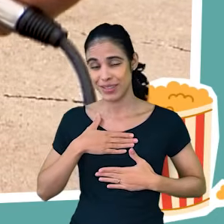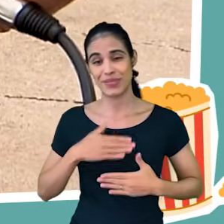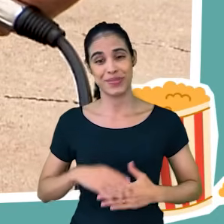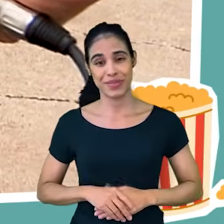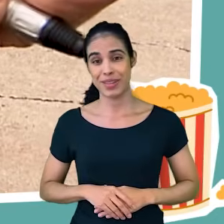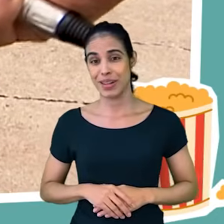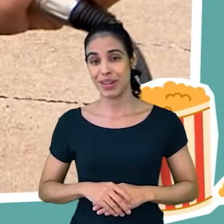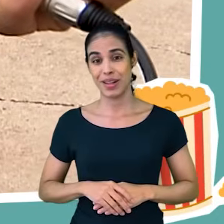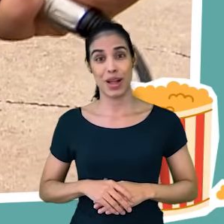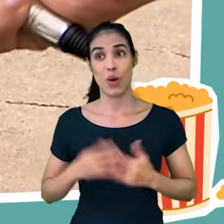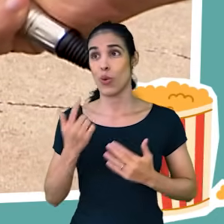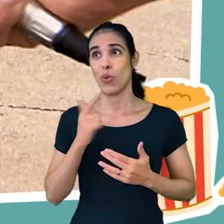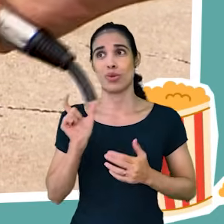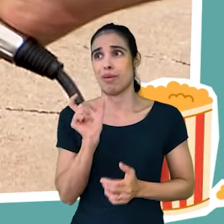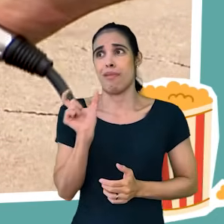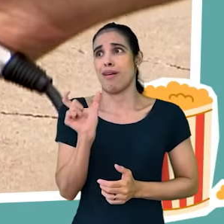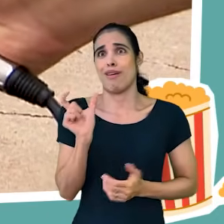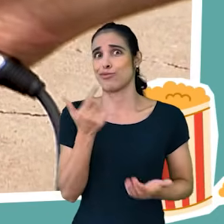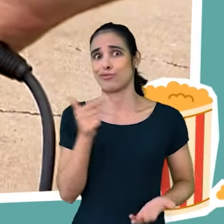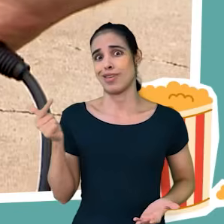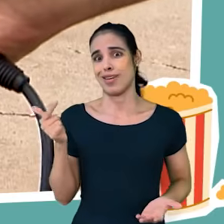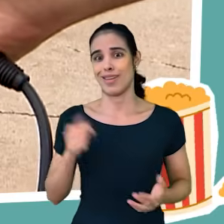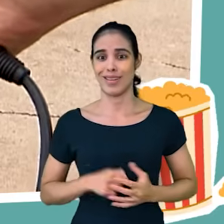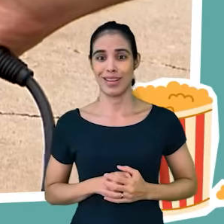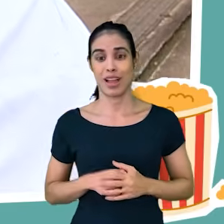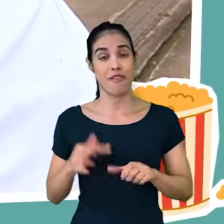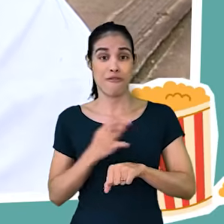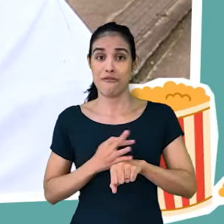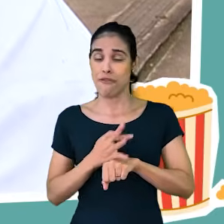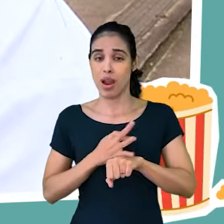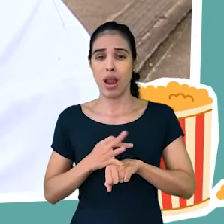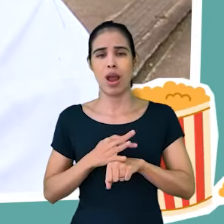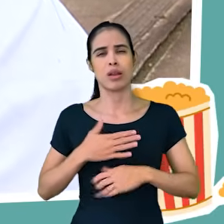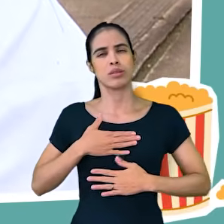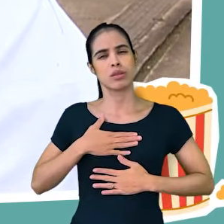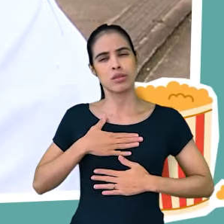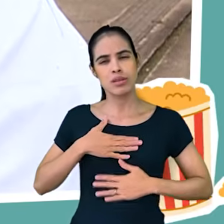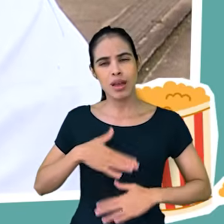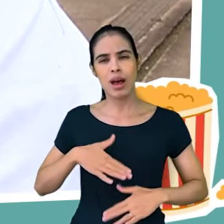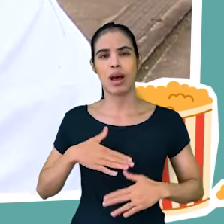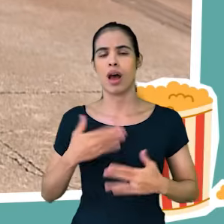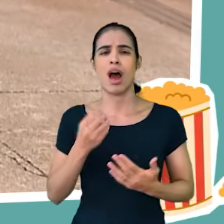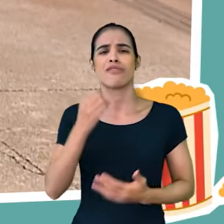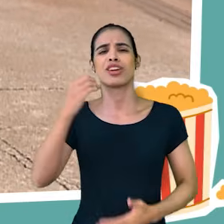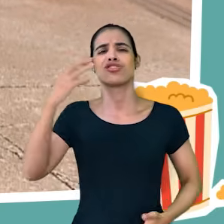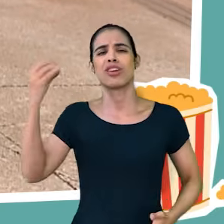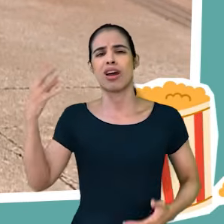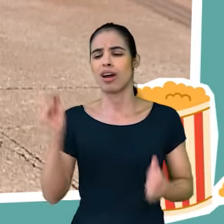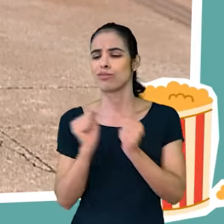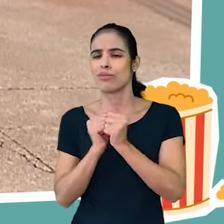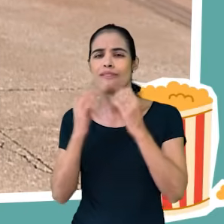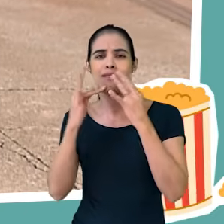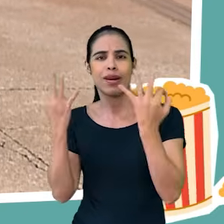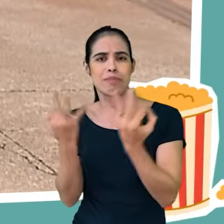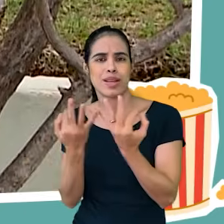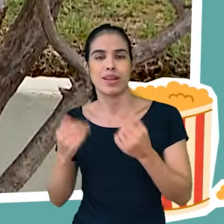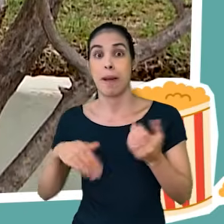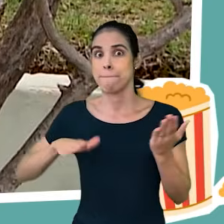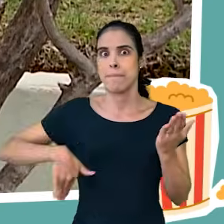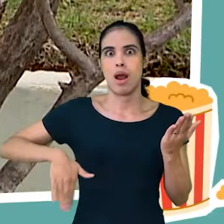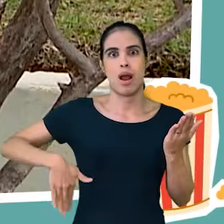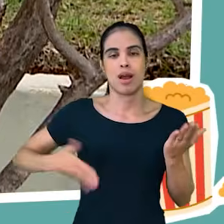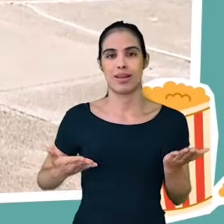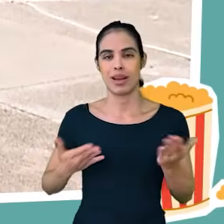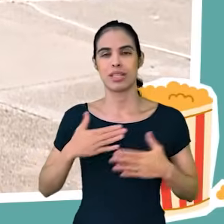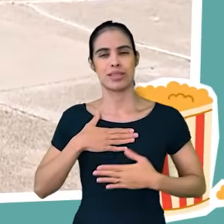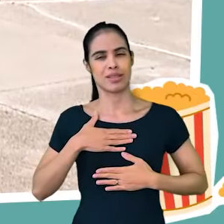Descanso. Não tem outra palavra, é descanso. Férias é pra isso, pra você descansar. Viajar, ficar com a família.